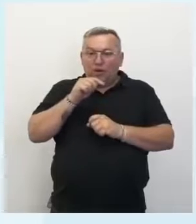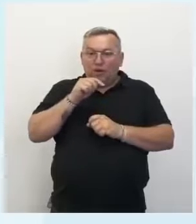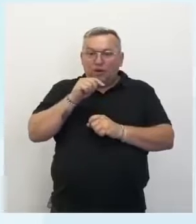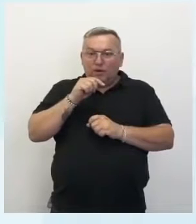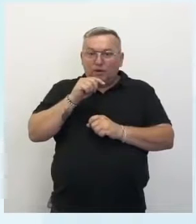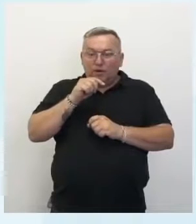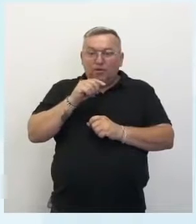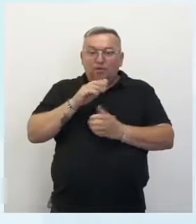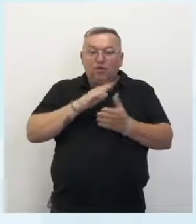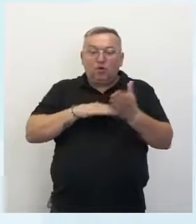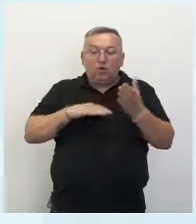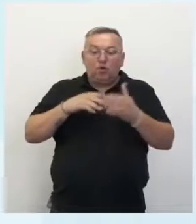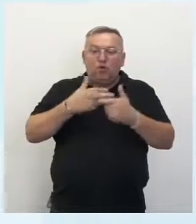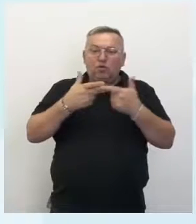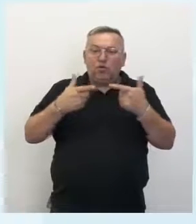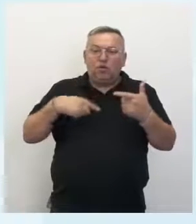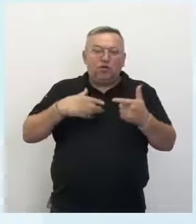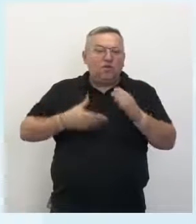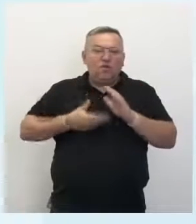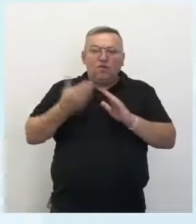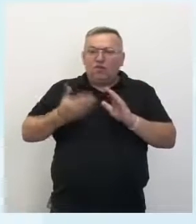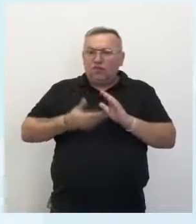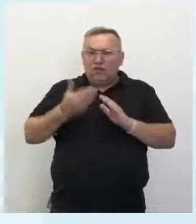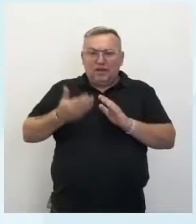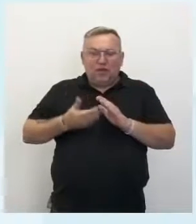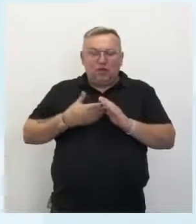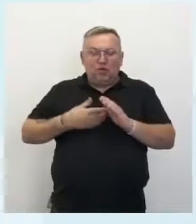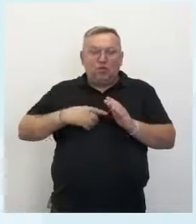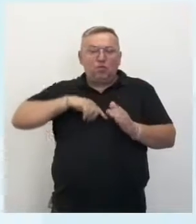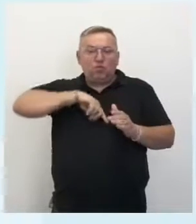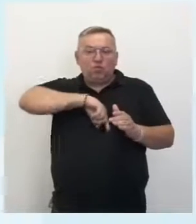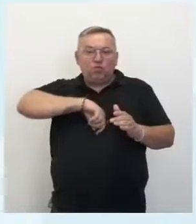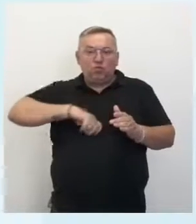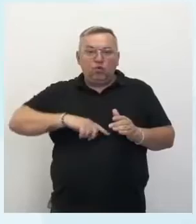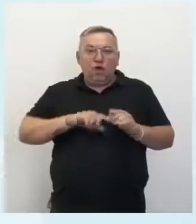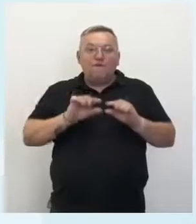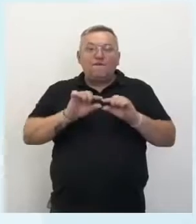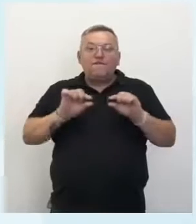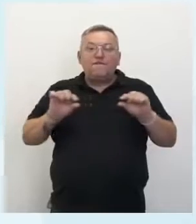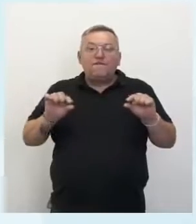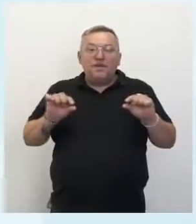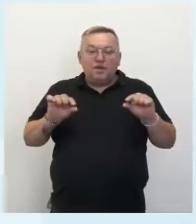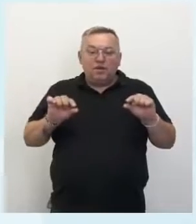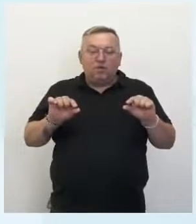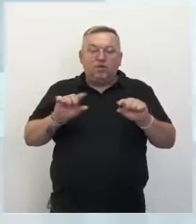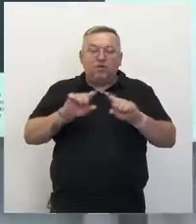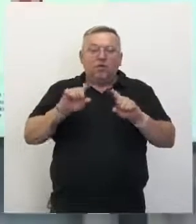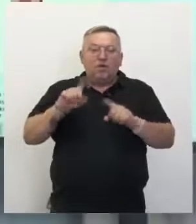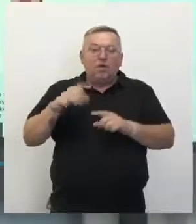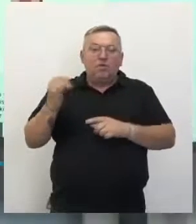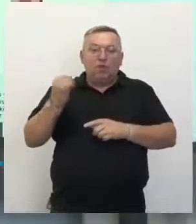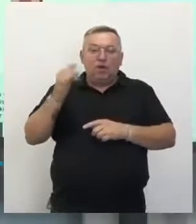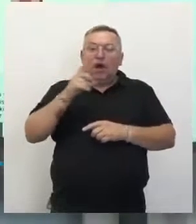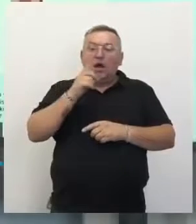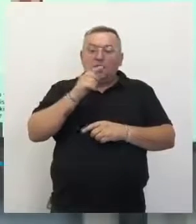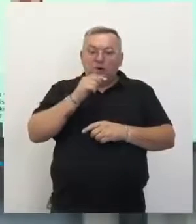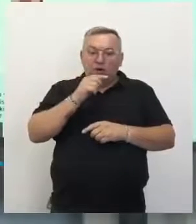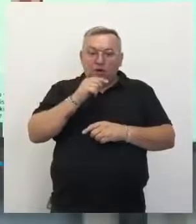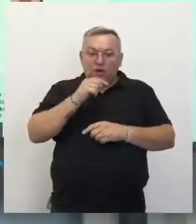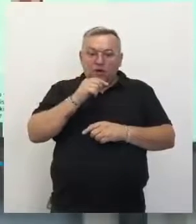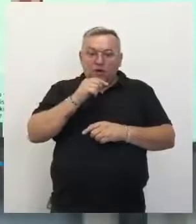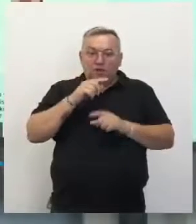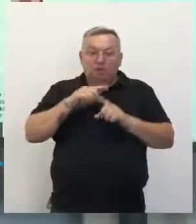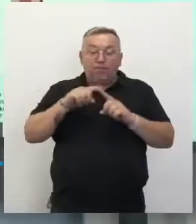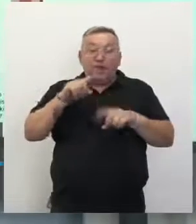Todos os nutrientes já foram tirados lá no intestino delgado. Então, por isso que é importante eu tomar bastante água, viu? Não